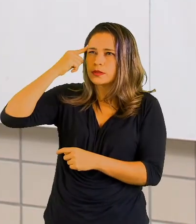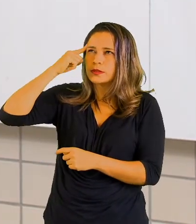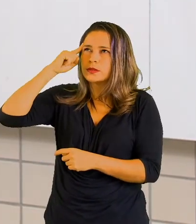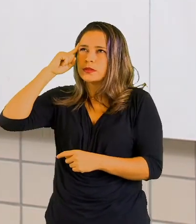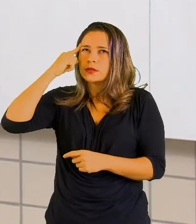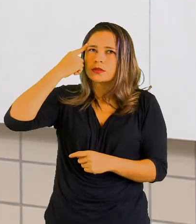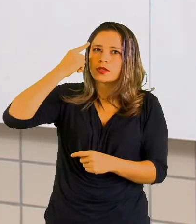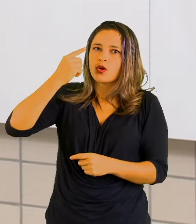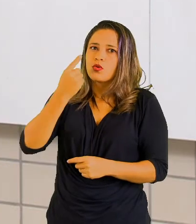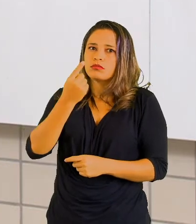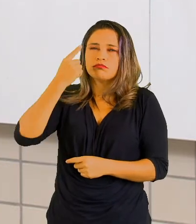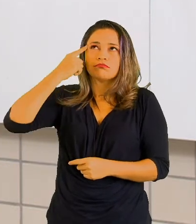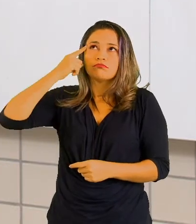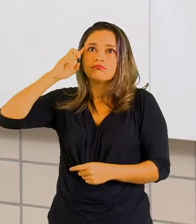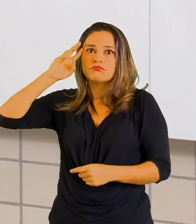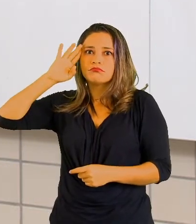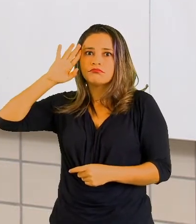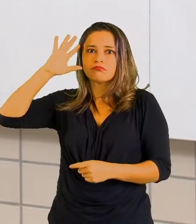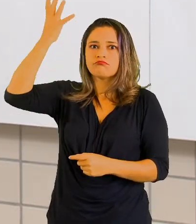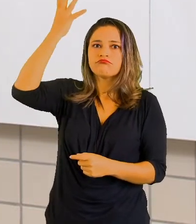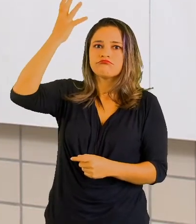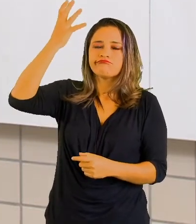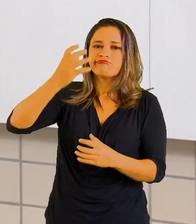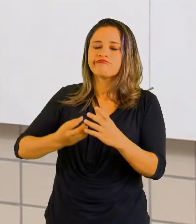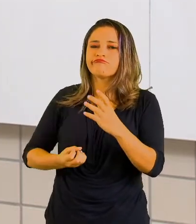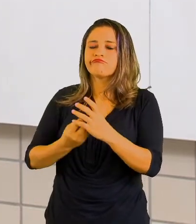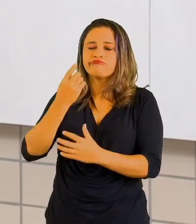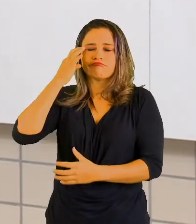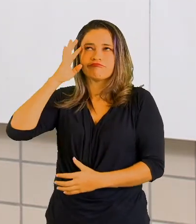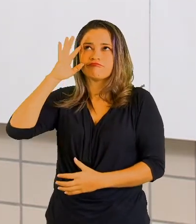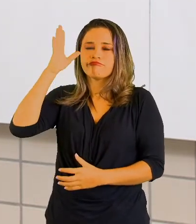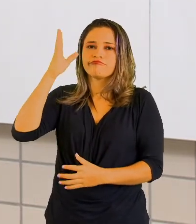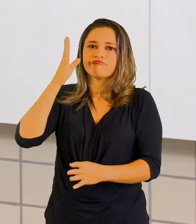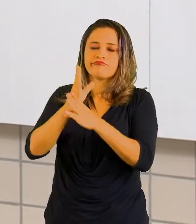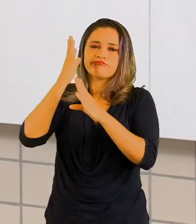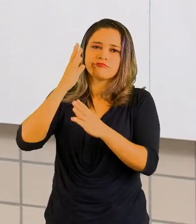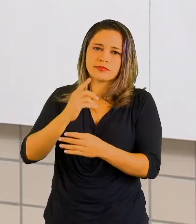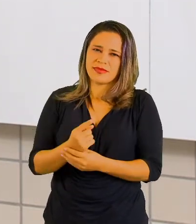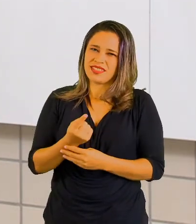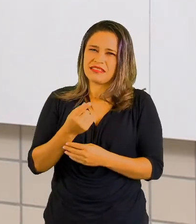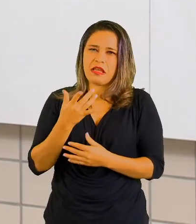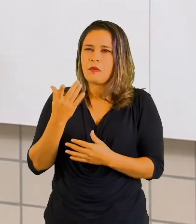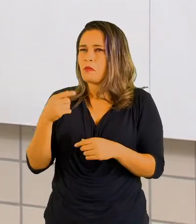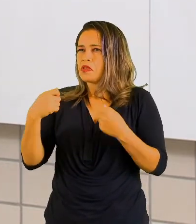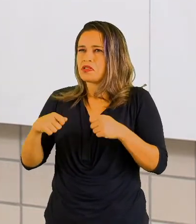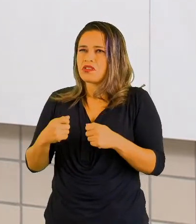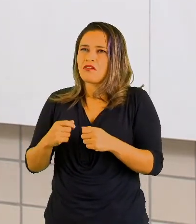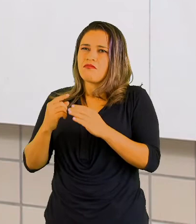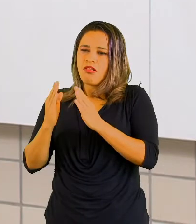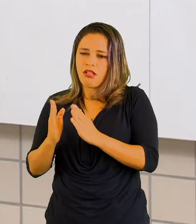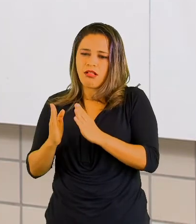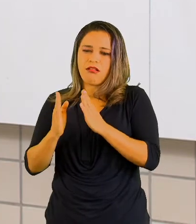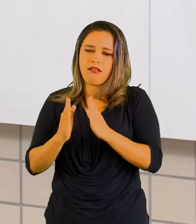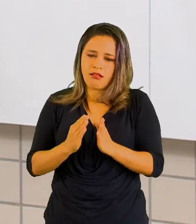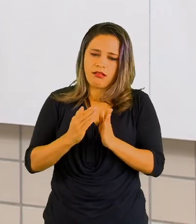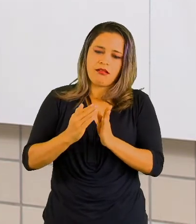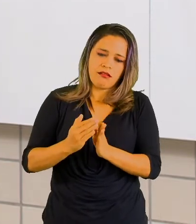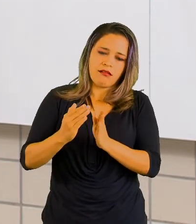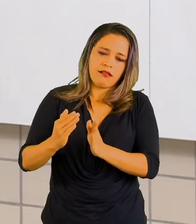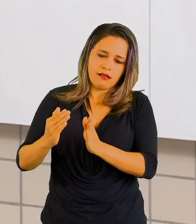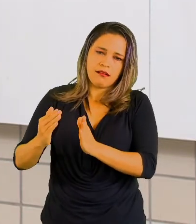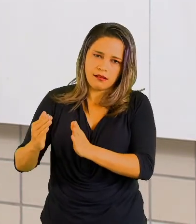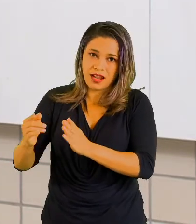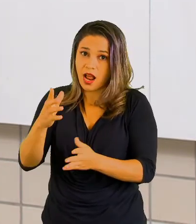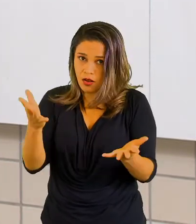solução sem ter que fazer esse trabalho de adicionar cada um dos 1000 termos. Então, você vai pensar